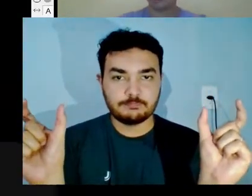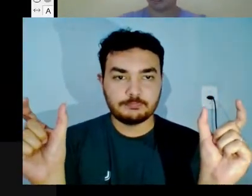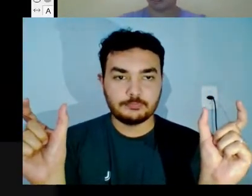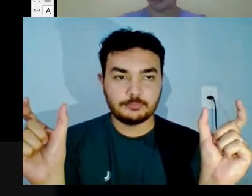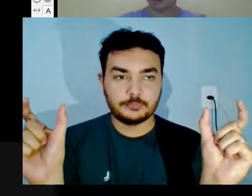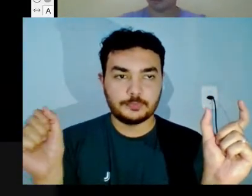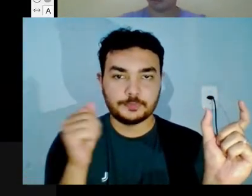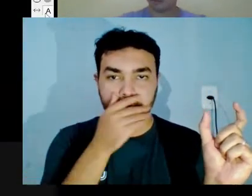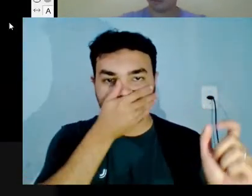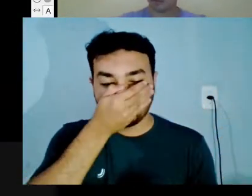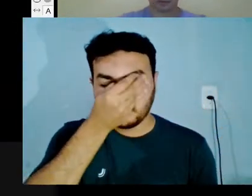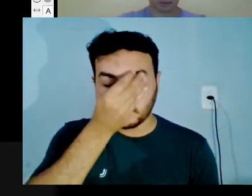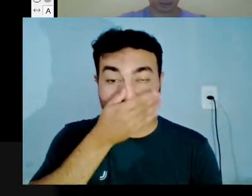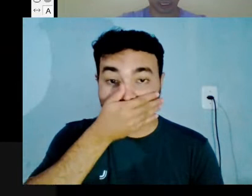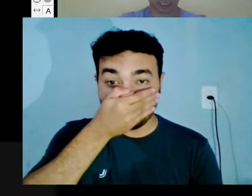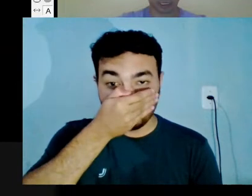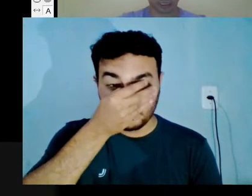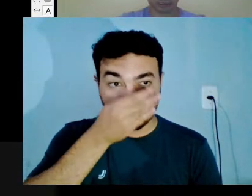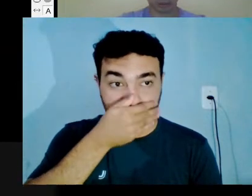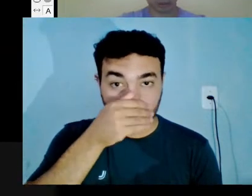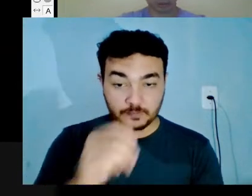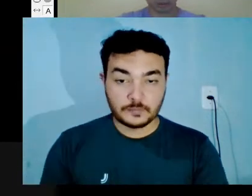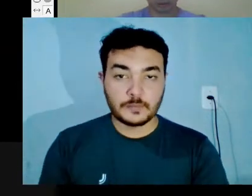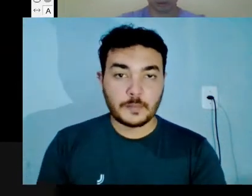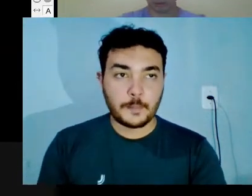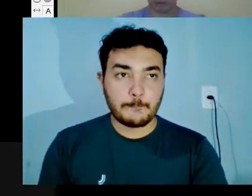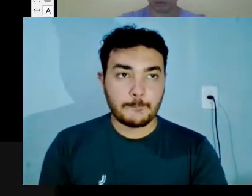Vou colocar aqui. Eliminar cada átomo aqui.